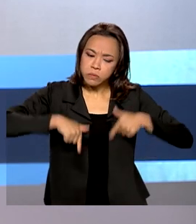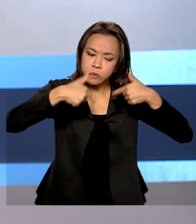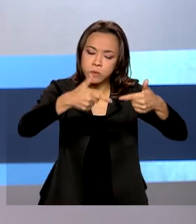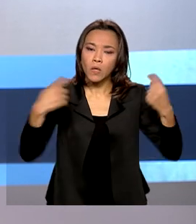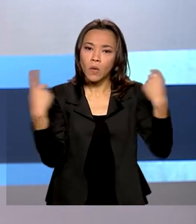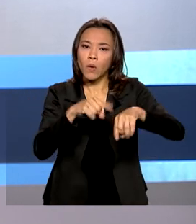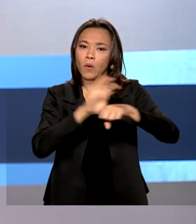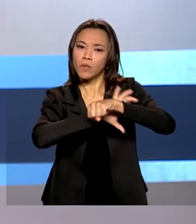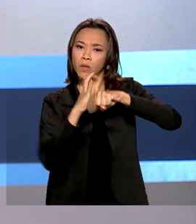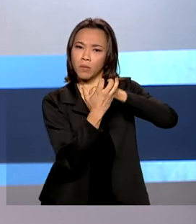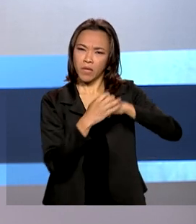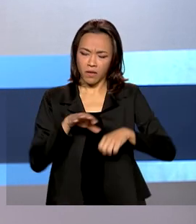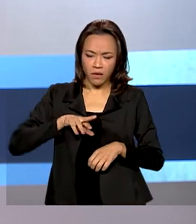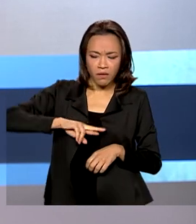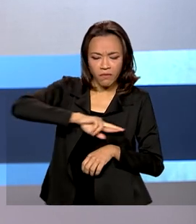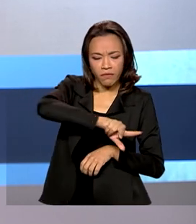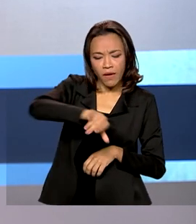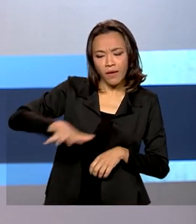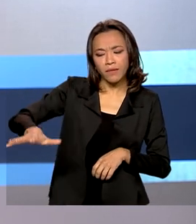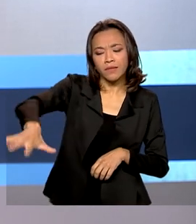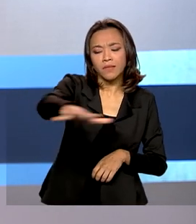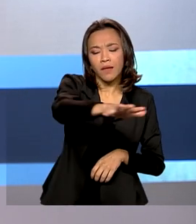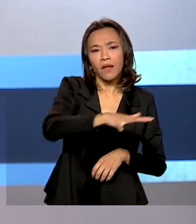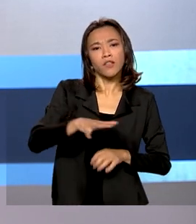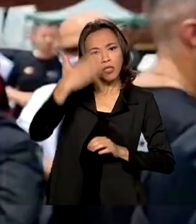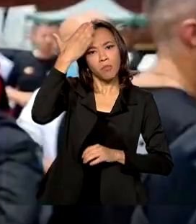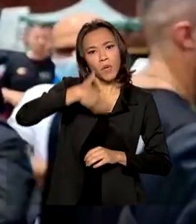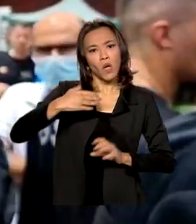muitos setores já apresentam sinais de recuperação.